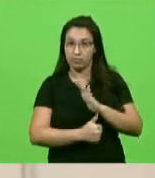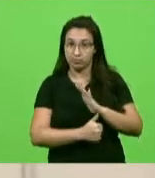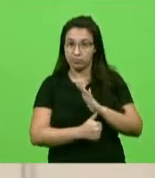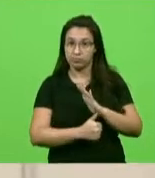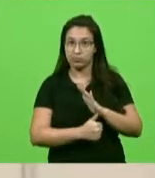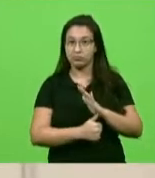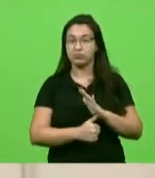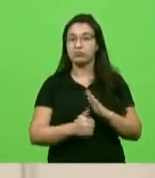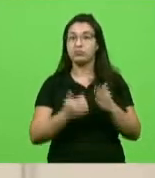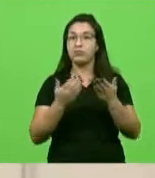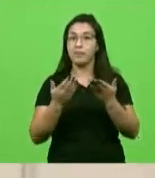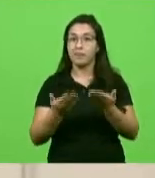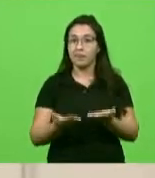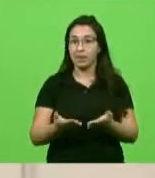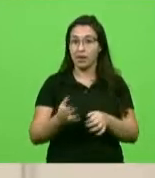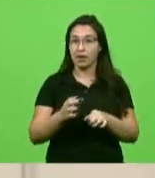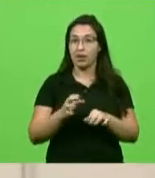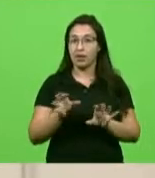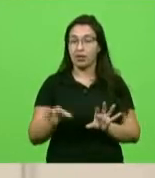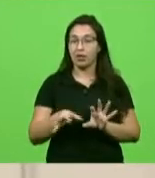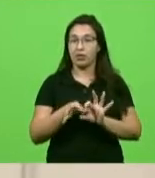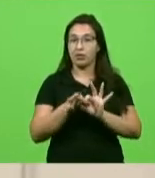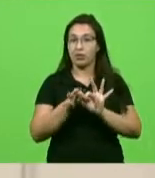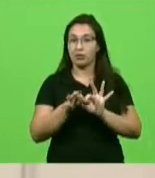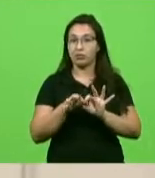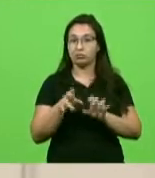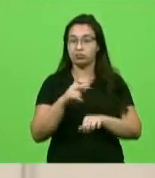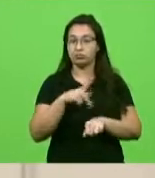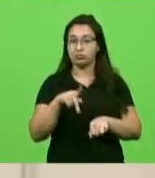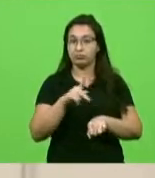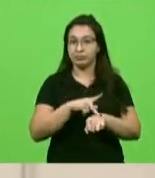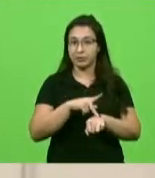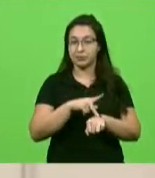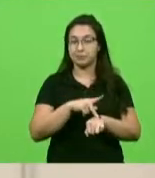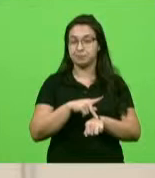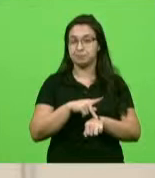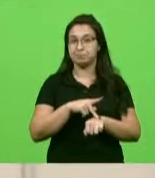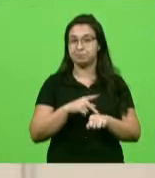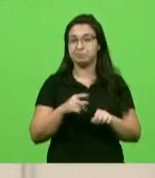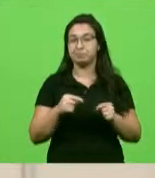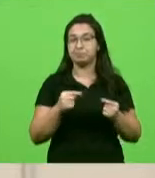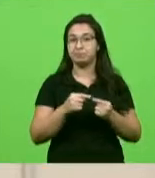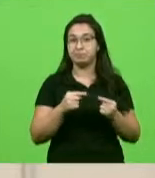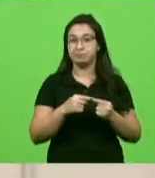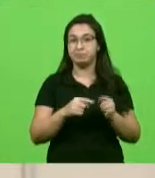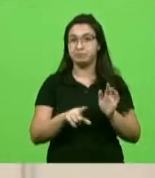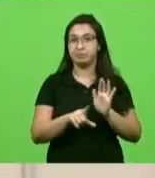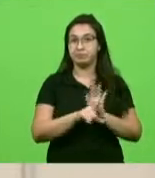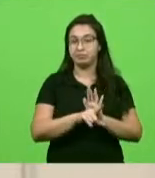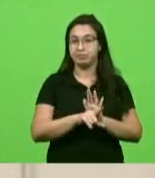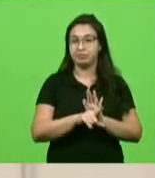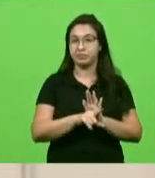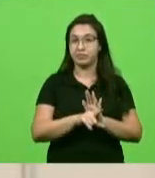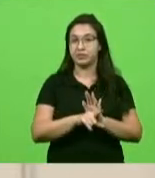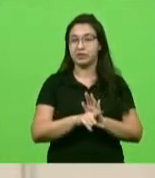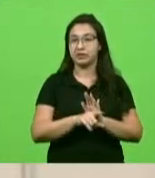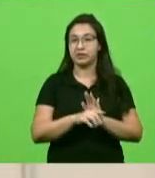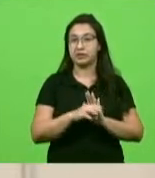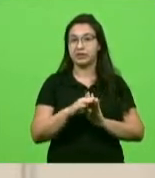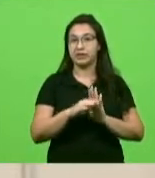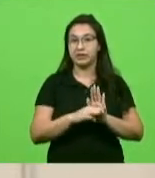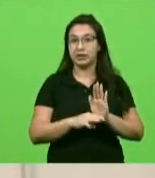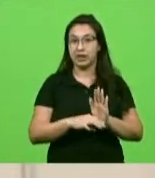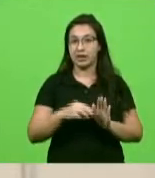da União, previsto nos artigos 22, inciso 1 e 85, parágrafo único da Carta Magna.